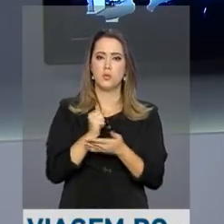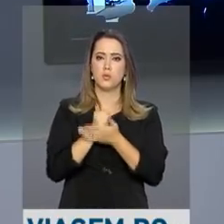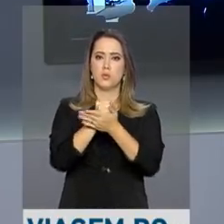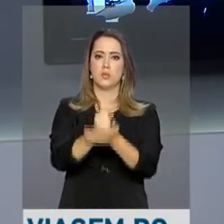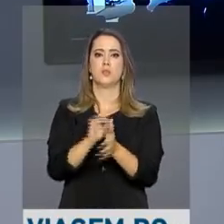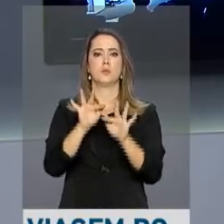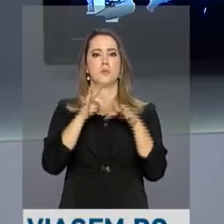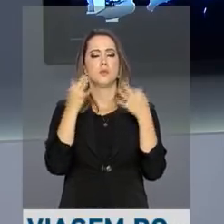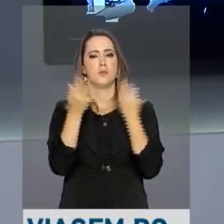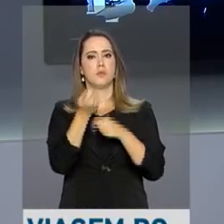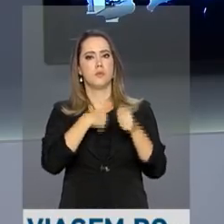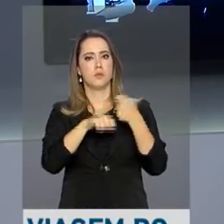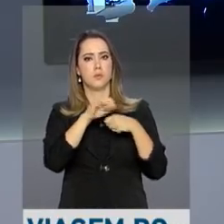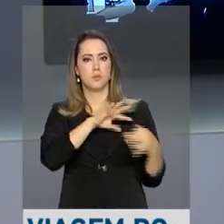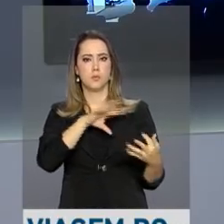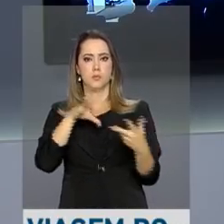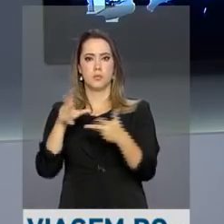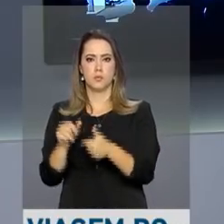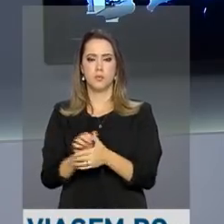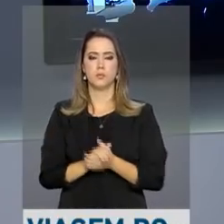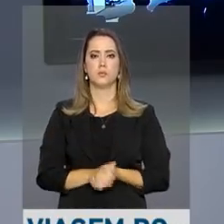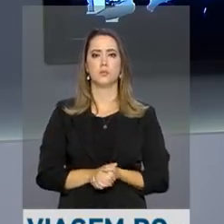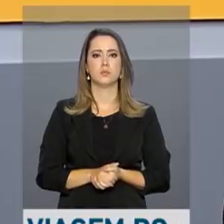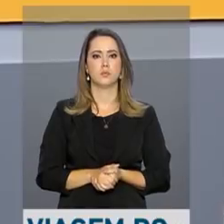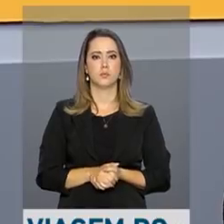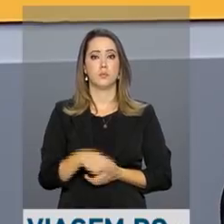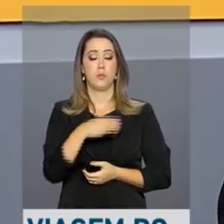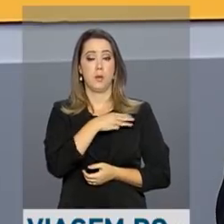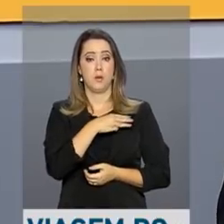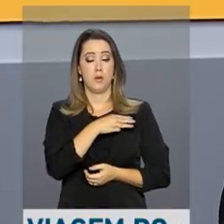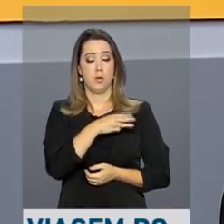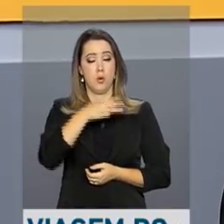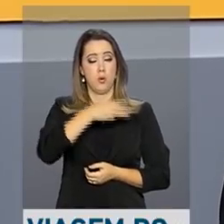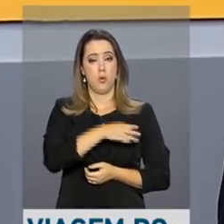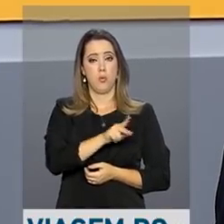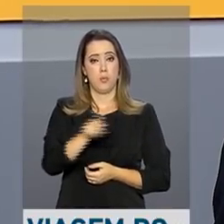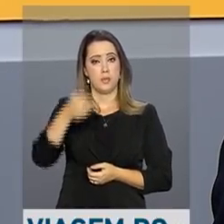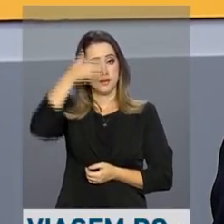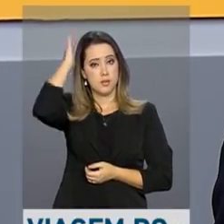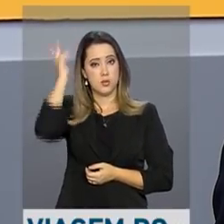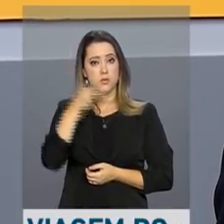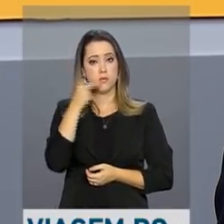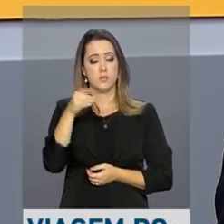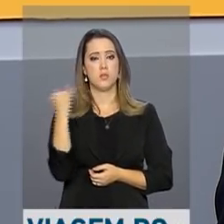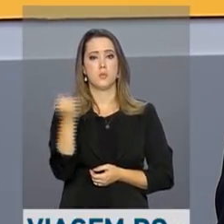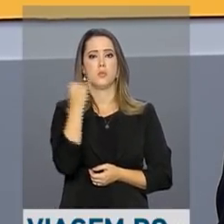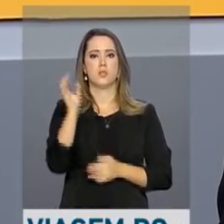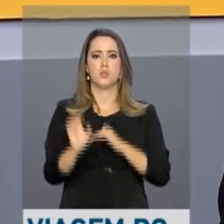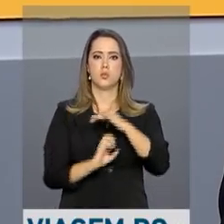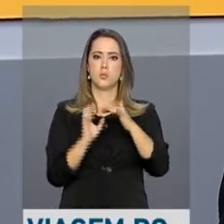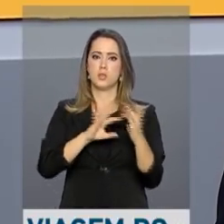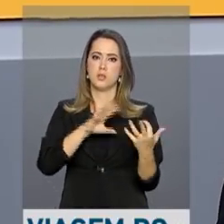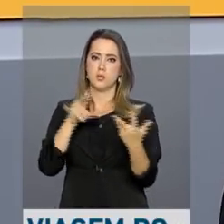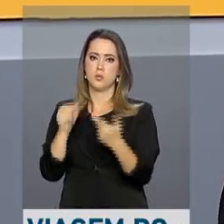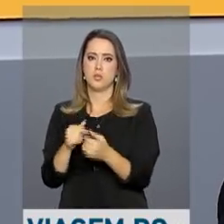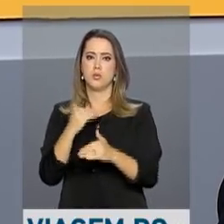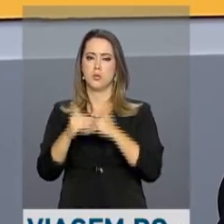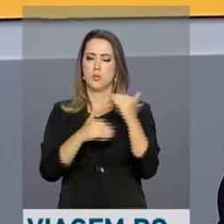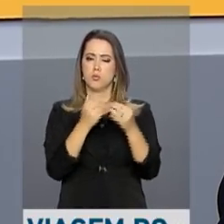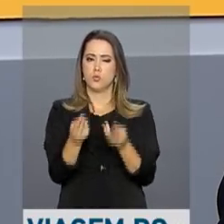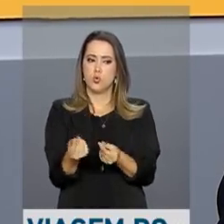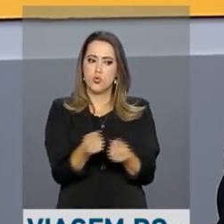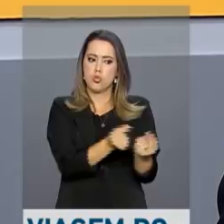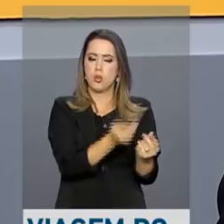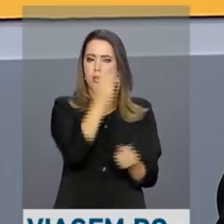pela organização do Fórum Econômico Mundial. Michel Temer destacou a determinação de empresários internacionais em aumentar